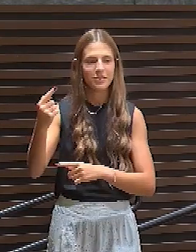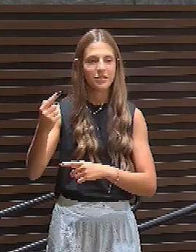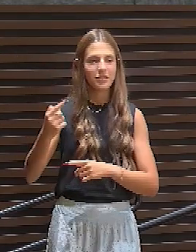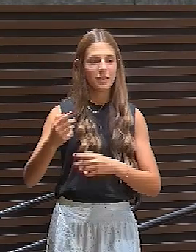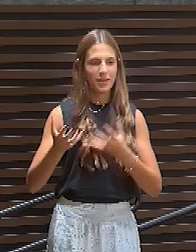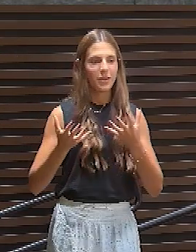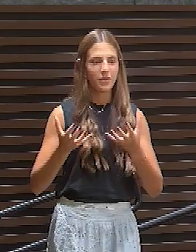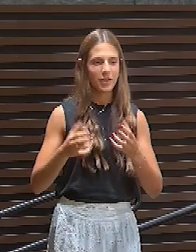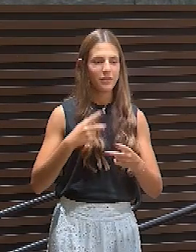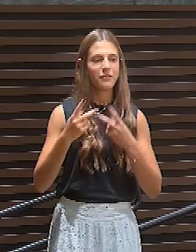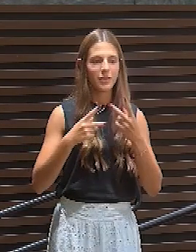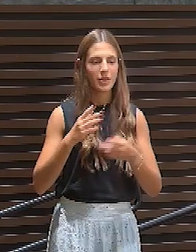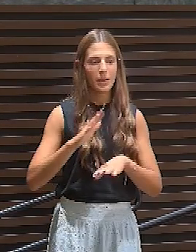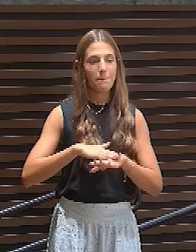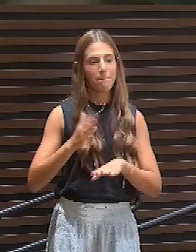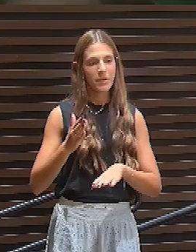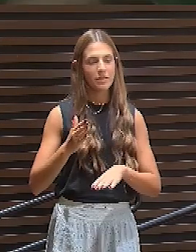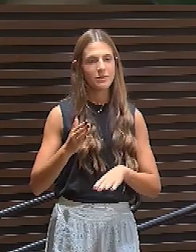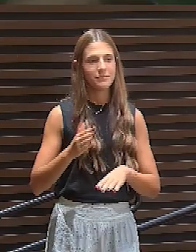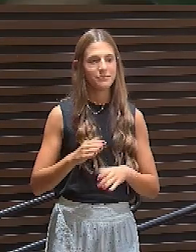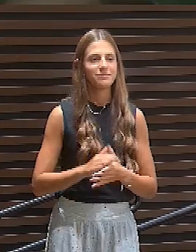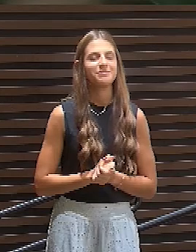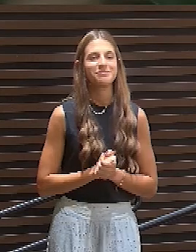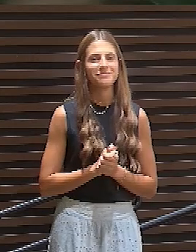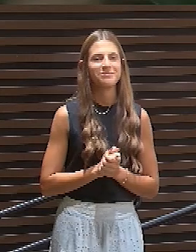Então o versículo 7 diz assim: